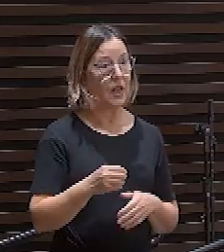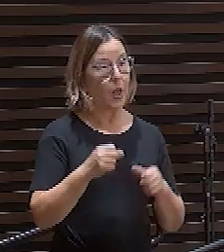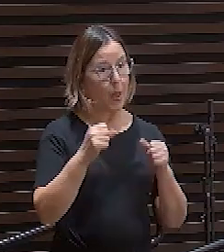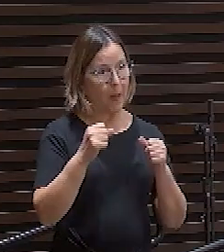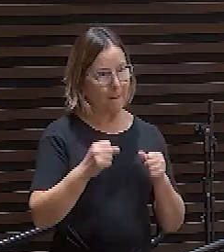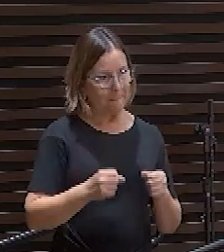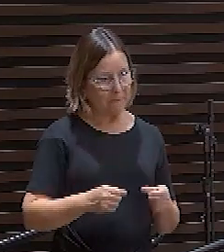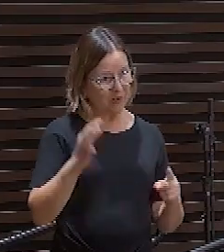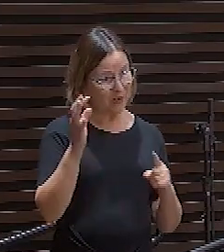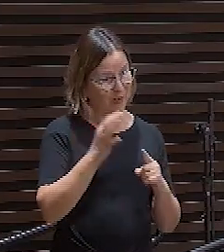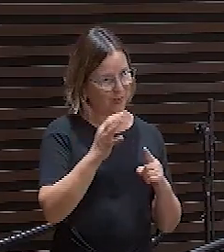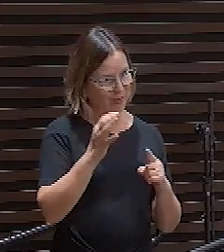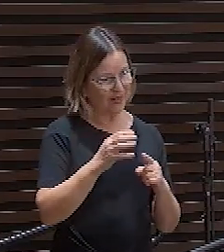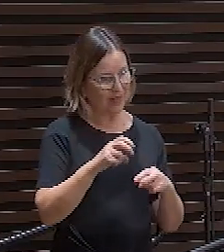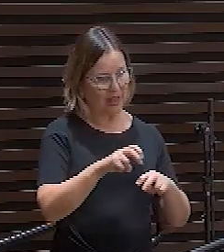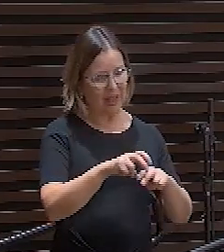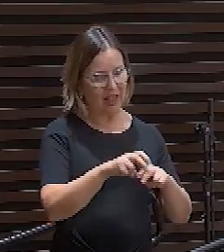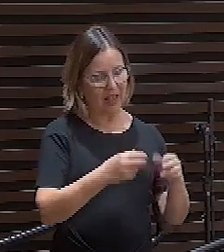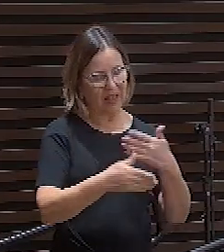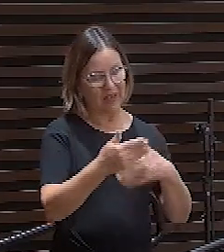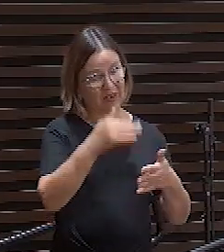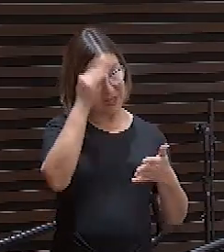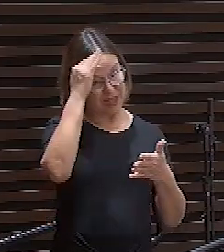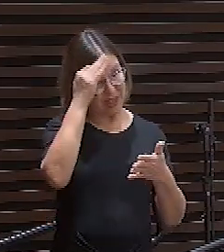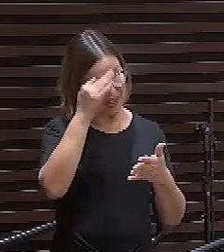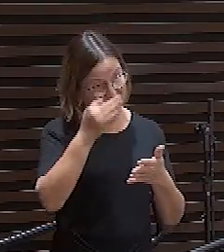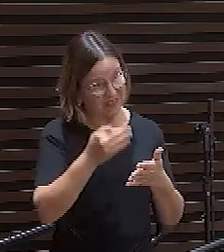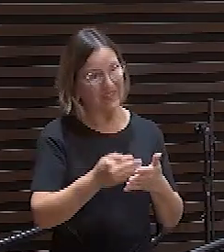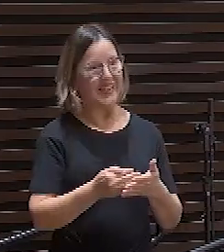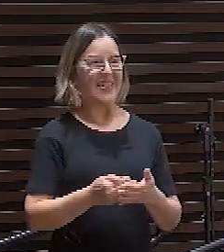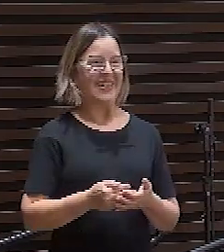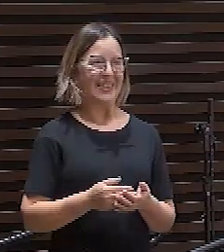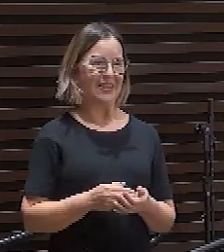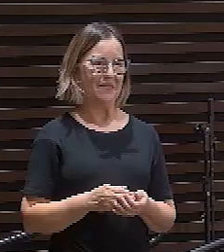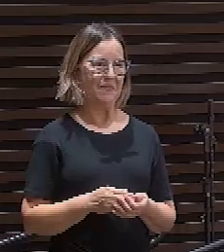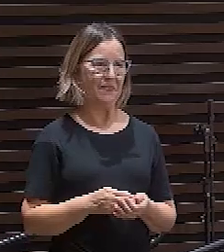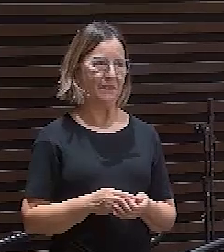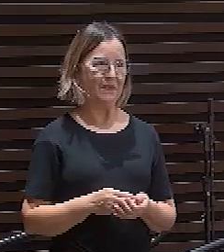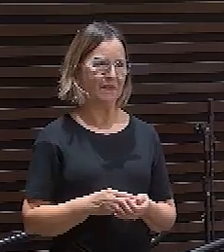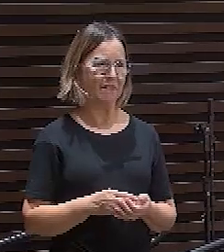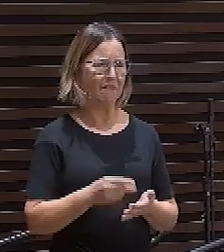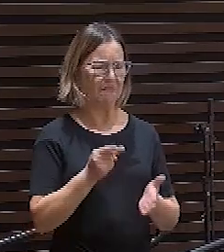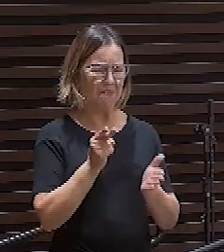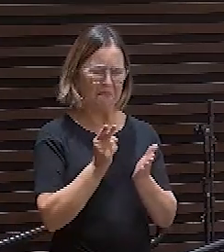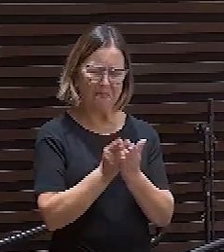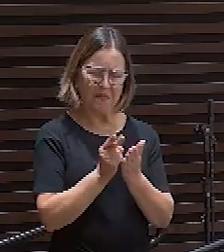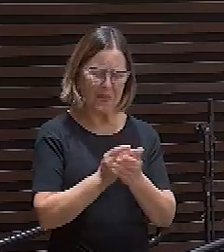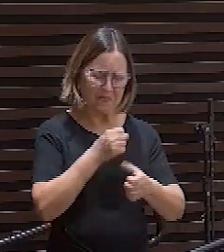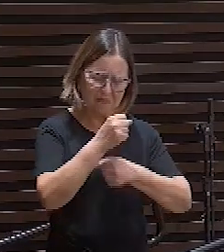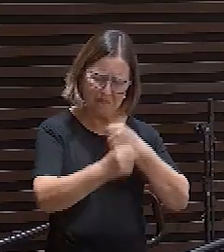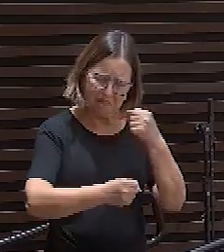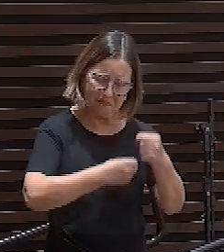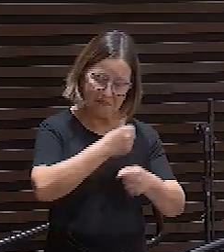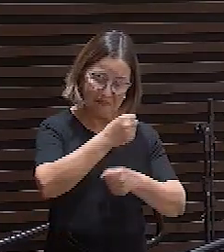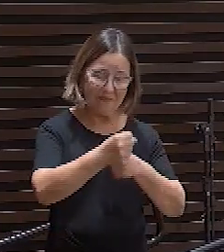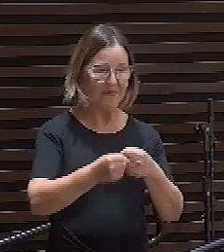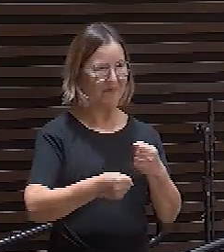que você não vai ver, pode ser daqui 20 anos, 30 anos, 50 anos, 100 anos. Quem foi,